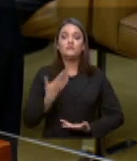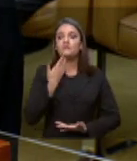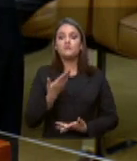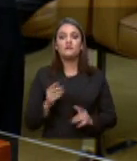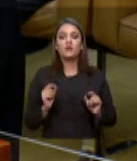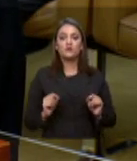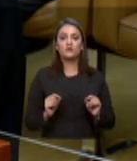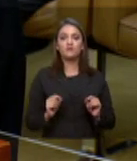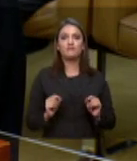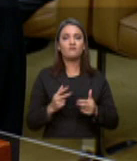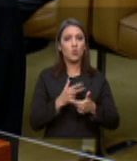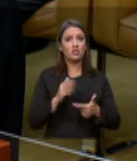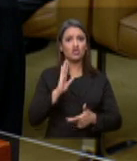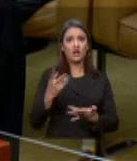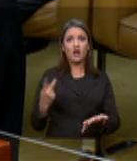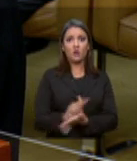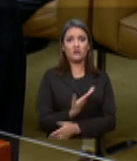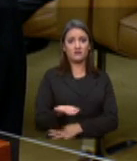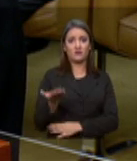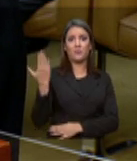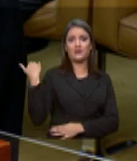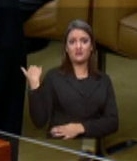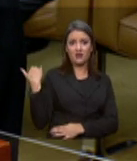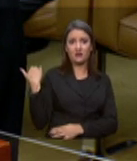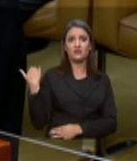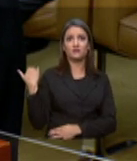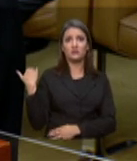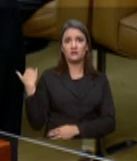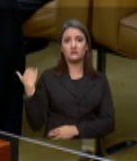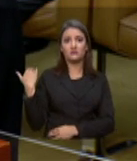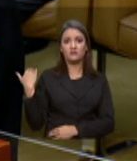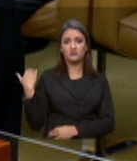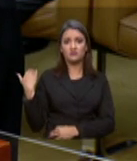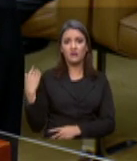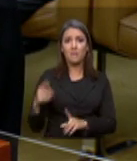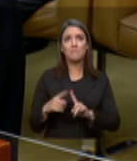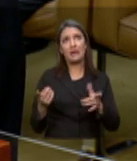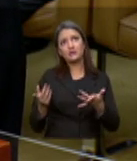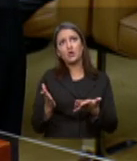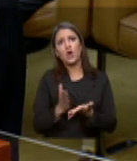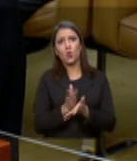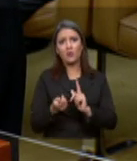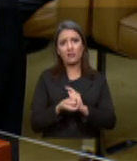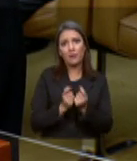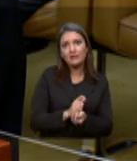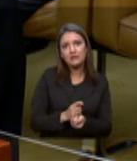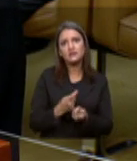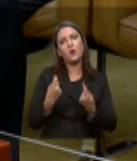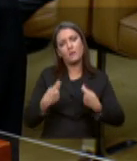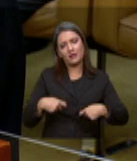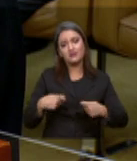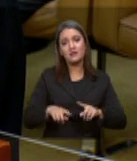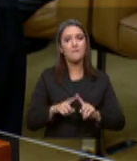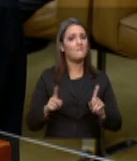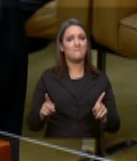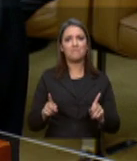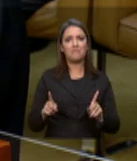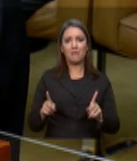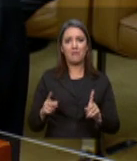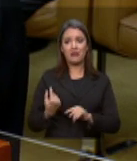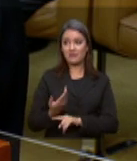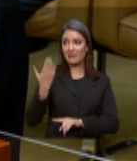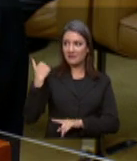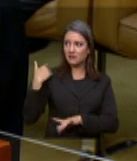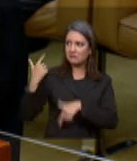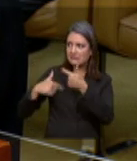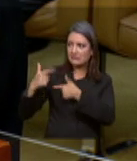mínimo, o na que já foi feito. Na pauta do julgamento conjunto, a DPF 760 e a DO 54. Com relatoria da ministra Carmen Lúcia. Mas não menos do que já